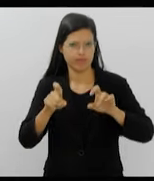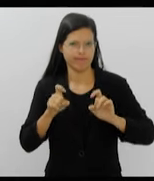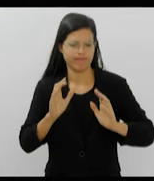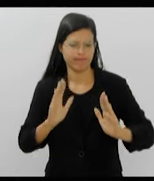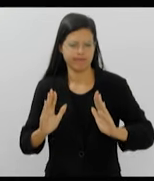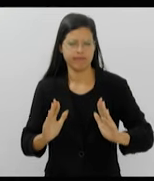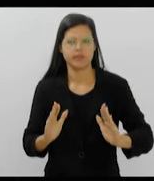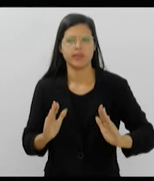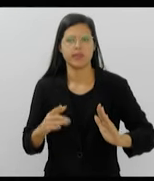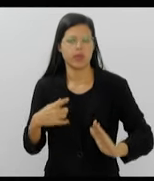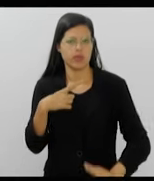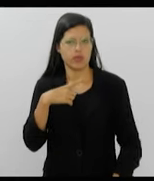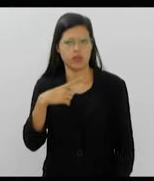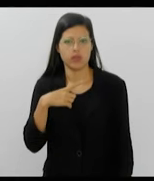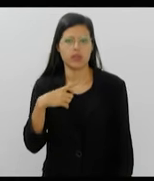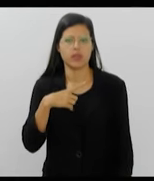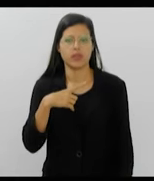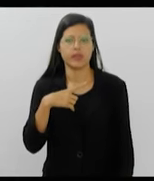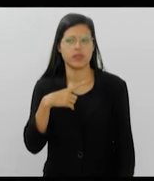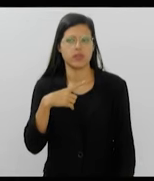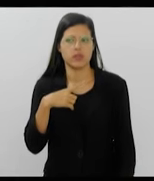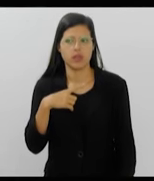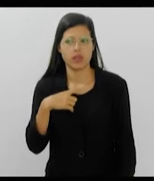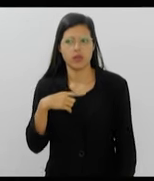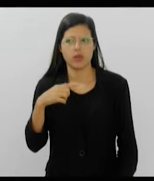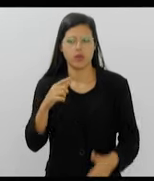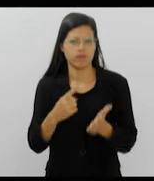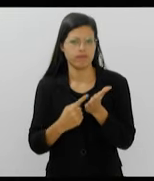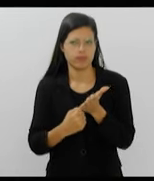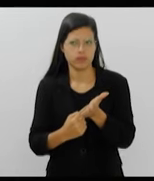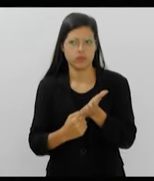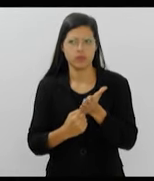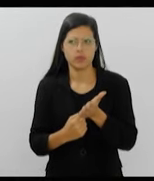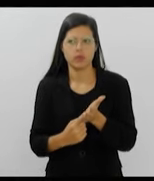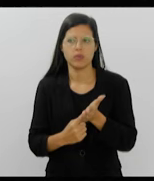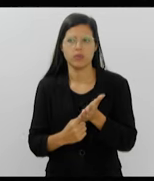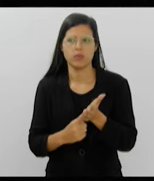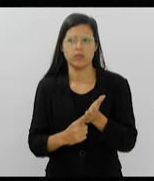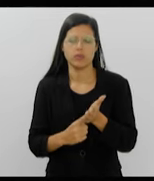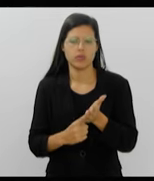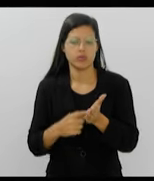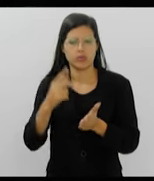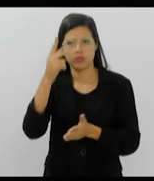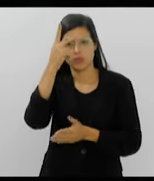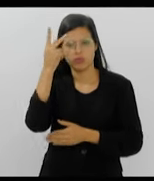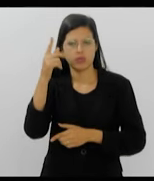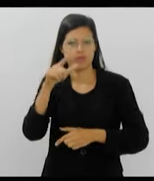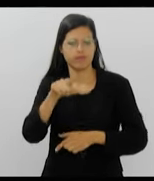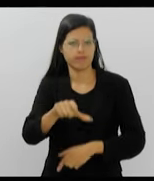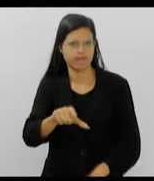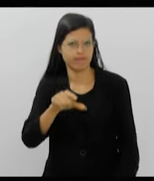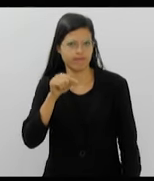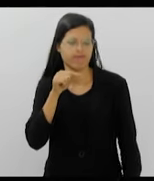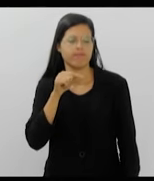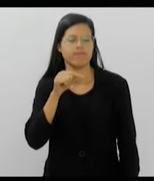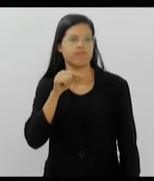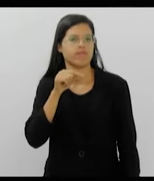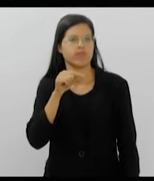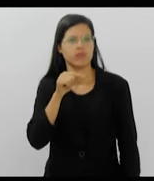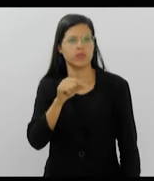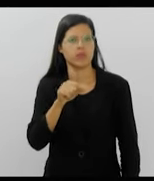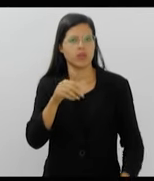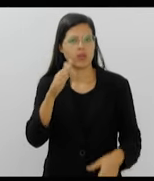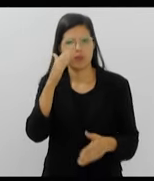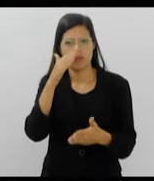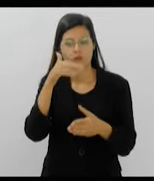E eu tenho essa linha e esse compromisso com aqueles que nos escolheram, que nos confiaram o seu